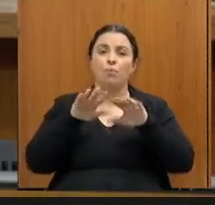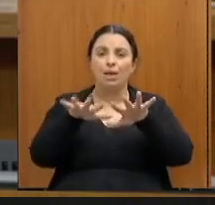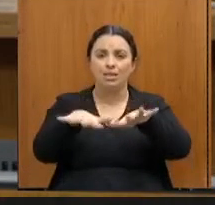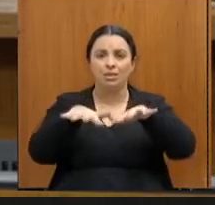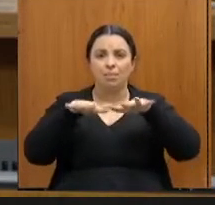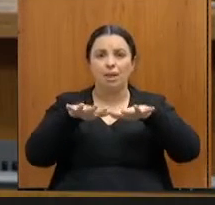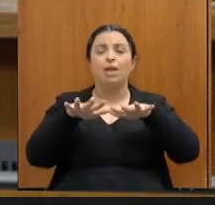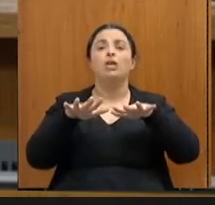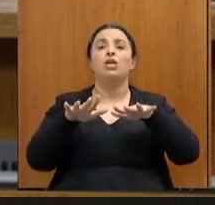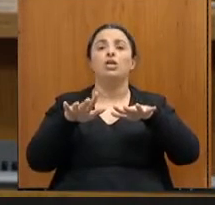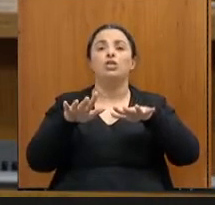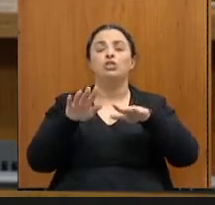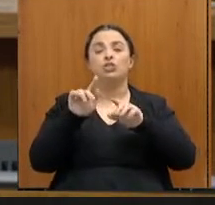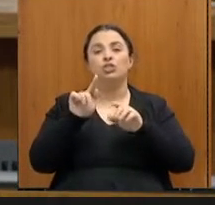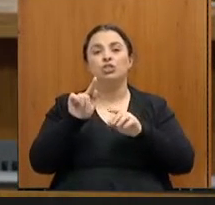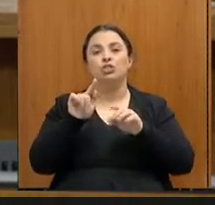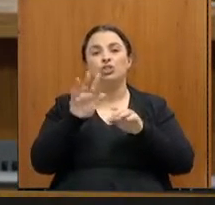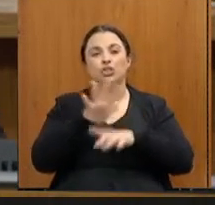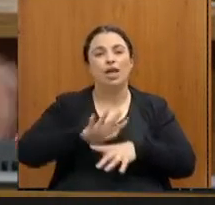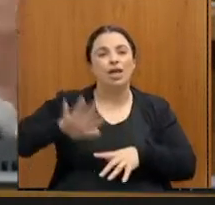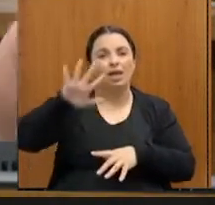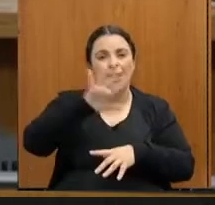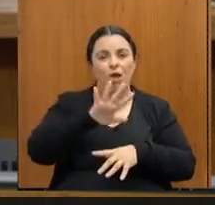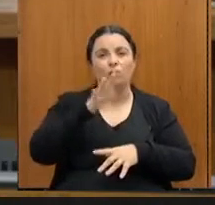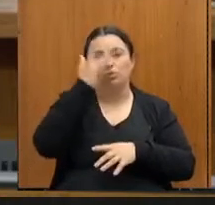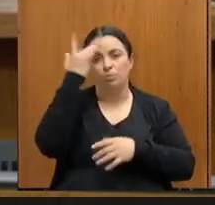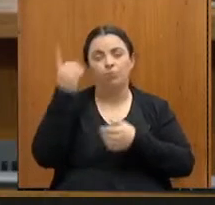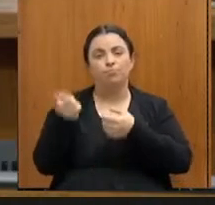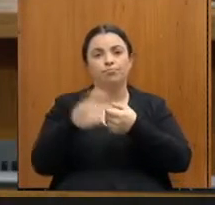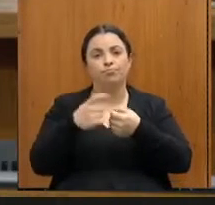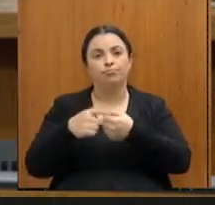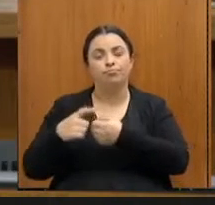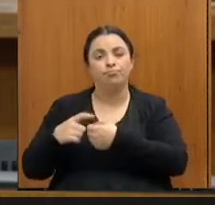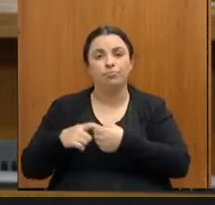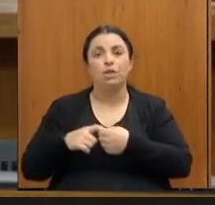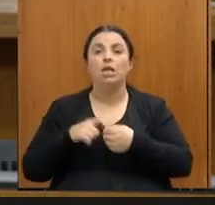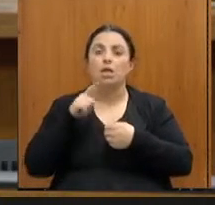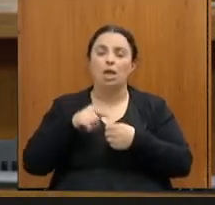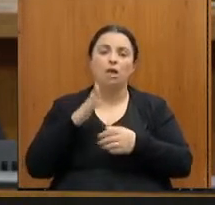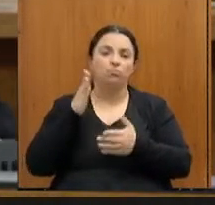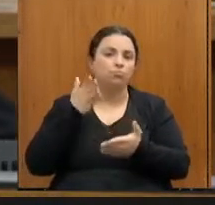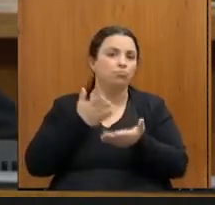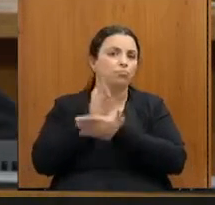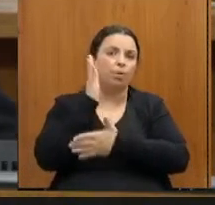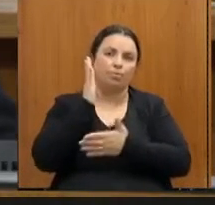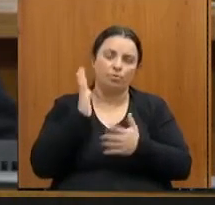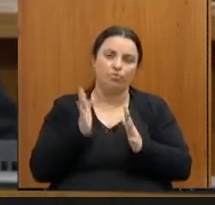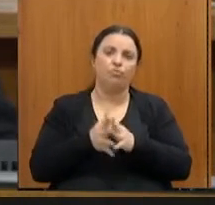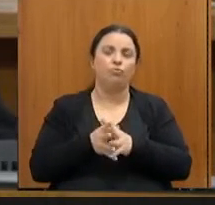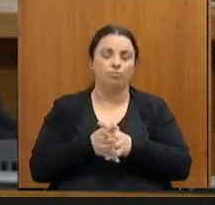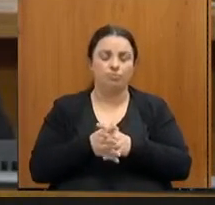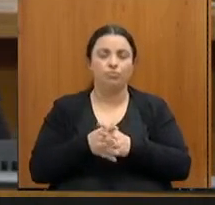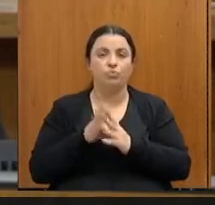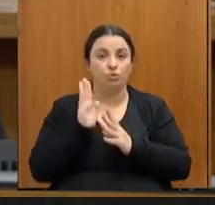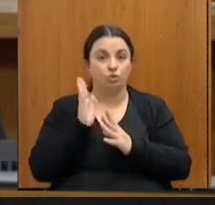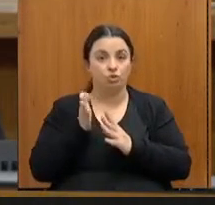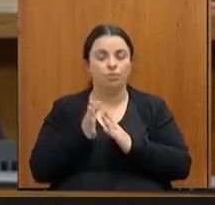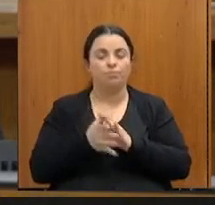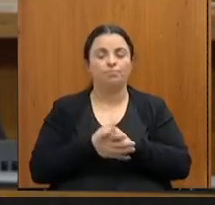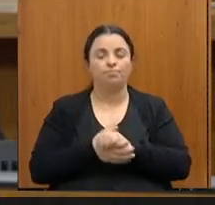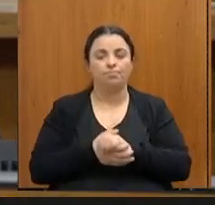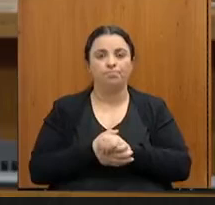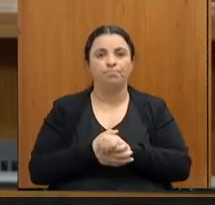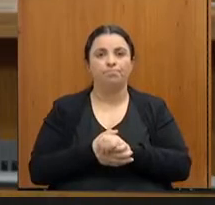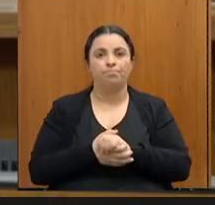a remuneração da diretoria ela é de fato uma atribuição do Conselho de administração e da Assembleia de Açores